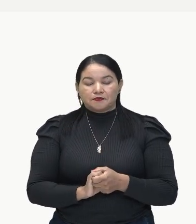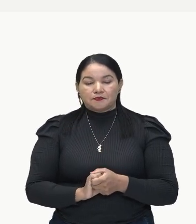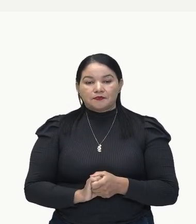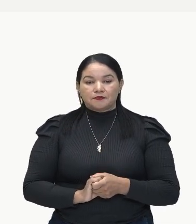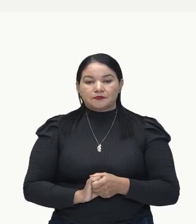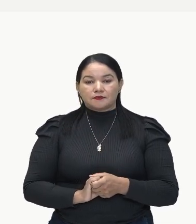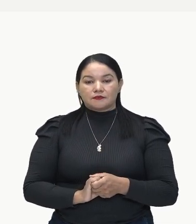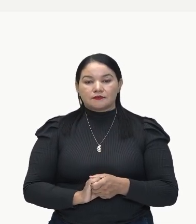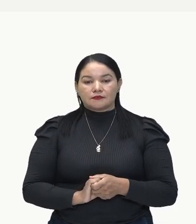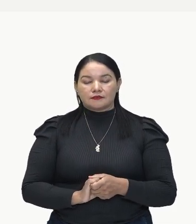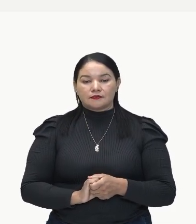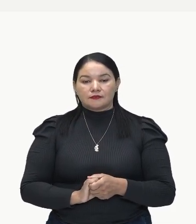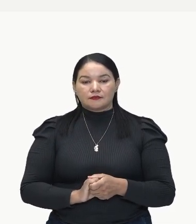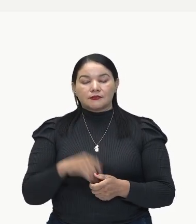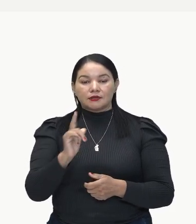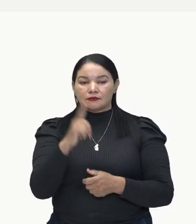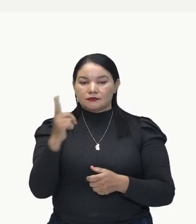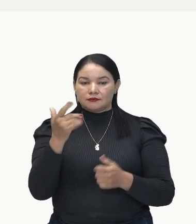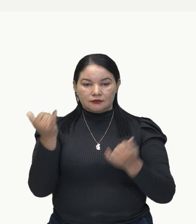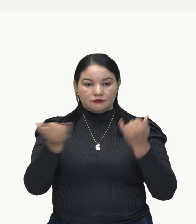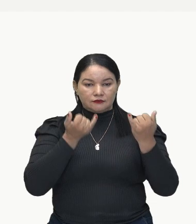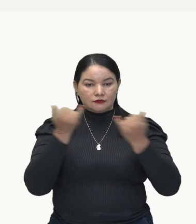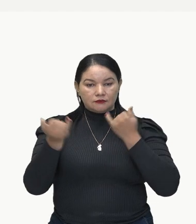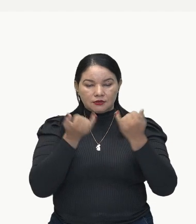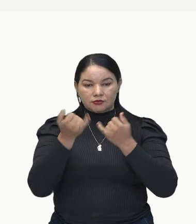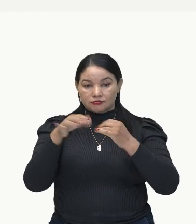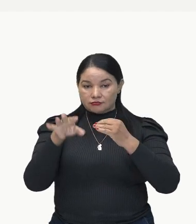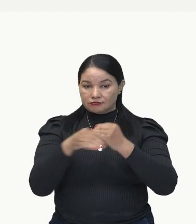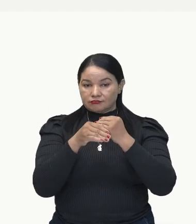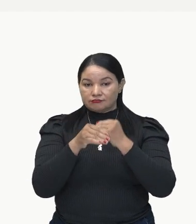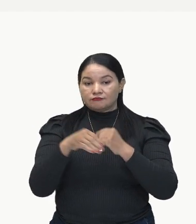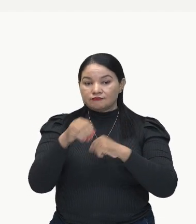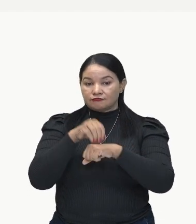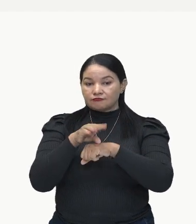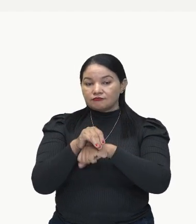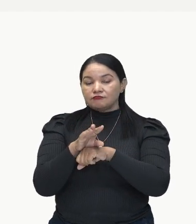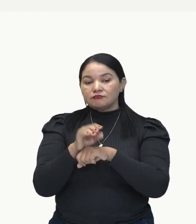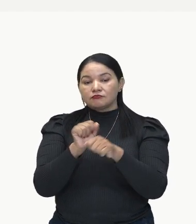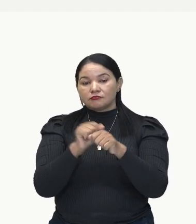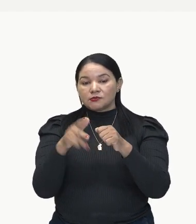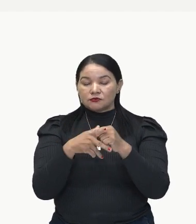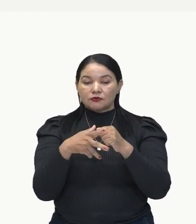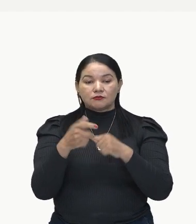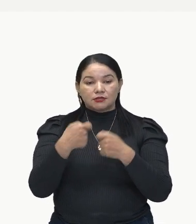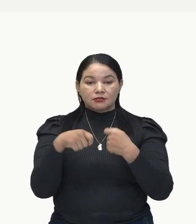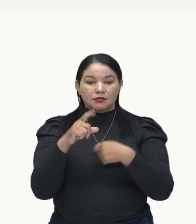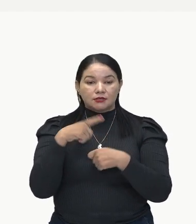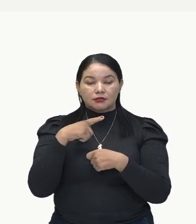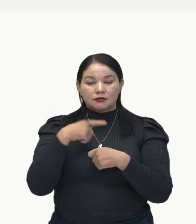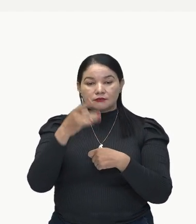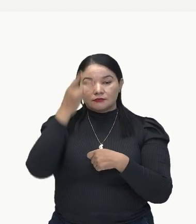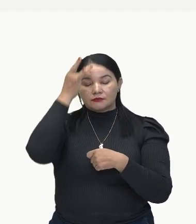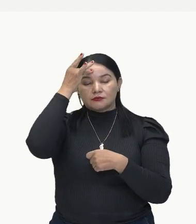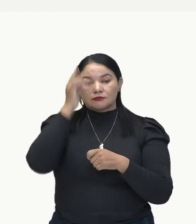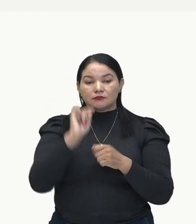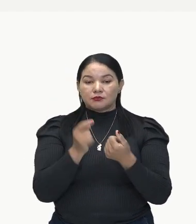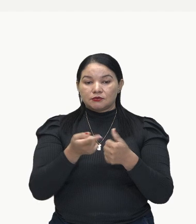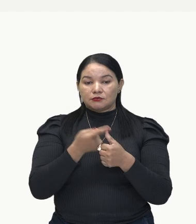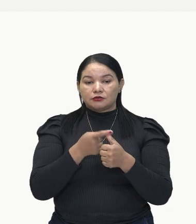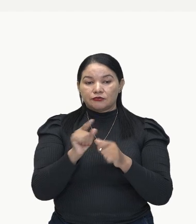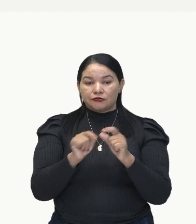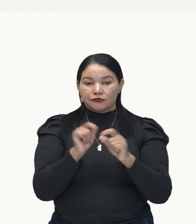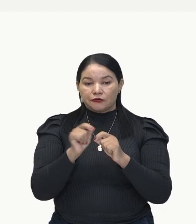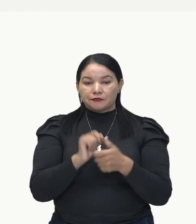E algumas informações adicionais sobre os nossos advérbios que a gente precisa ter em mente. O primeiro deles, o